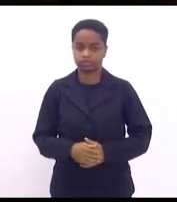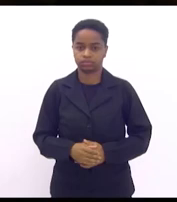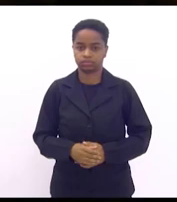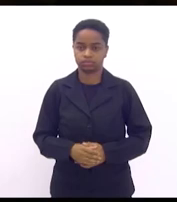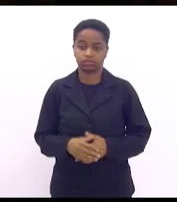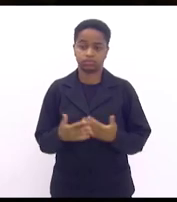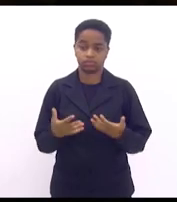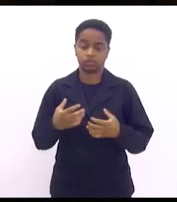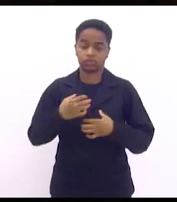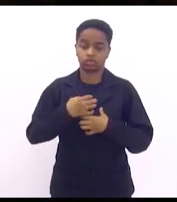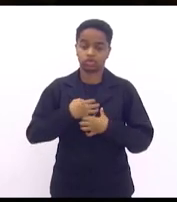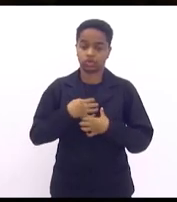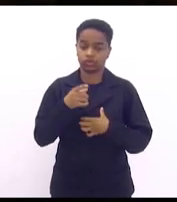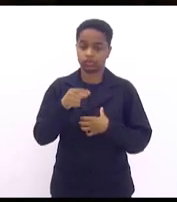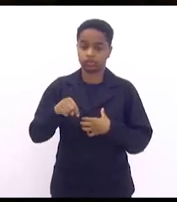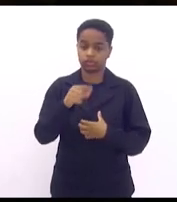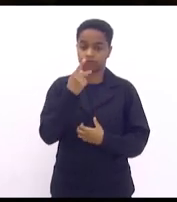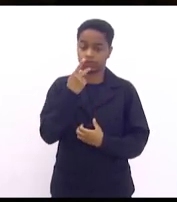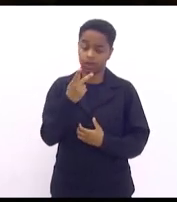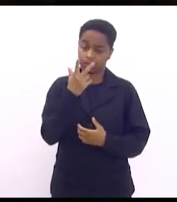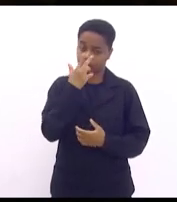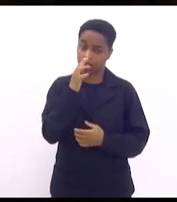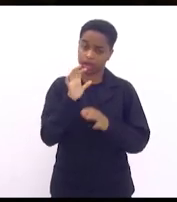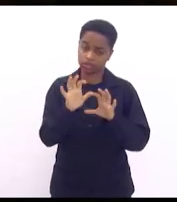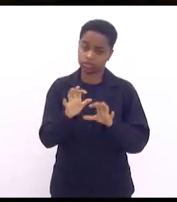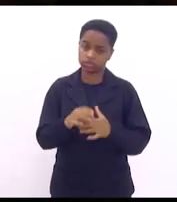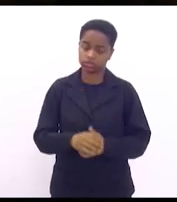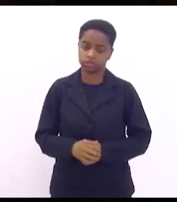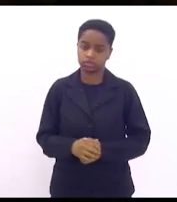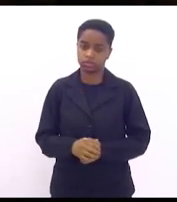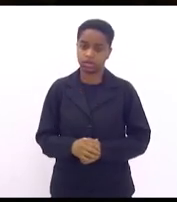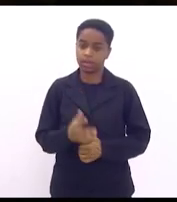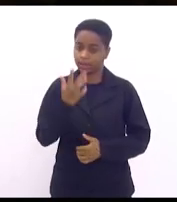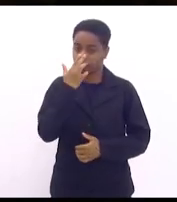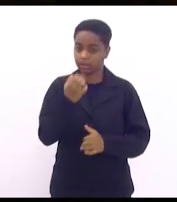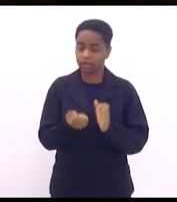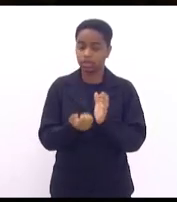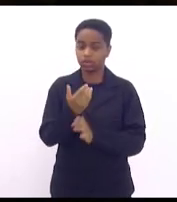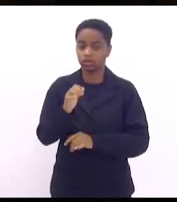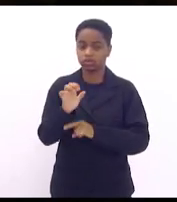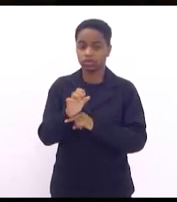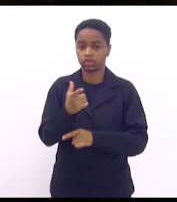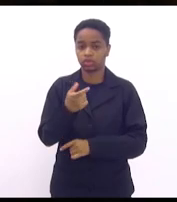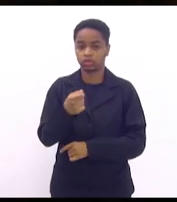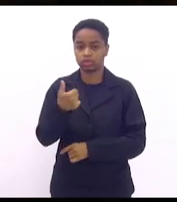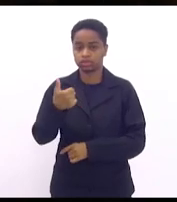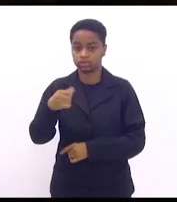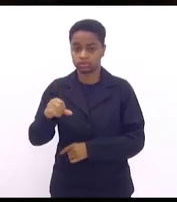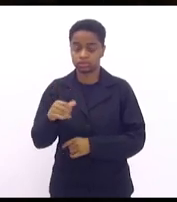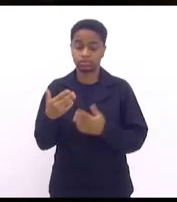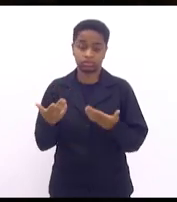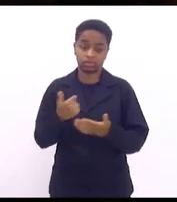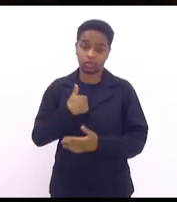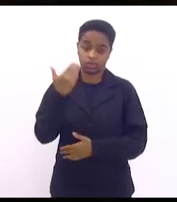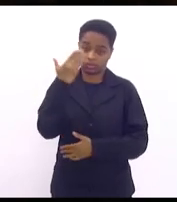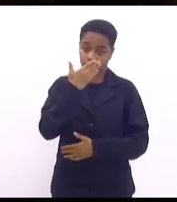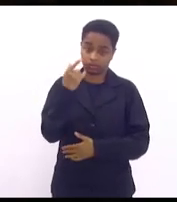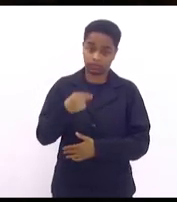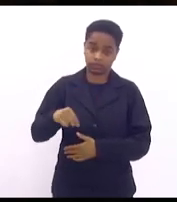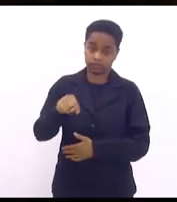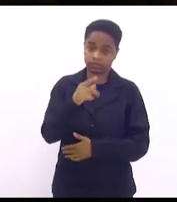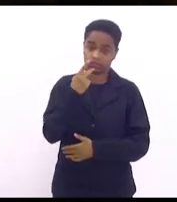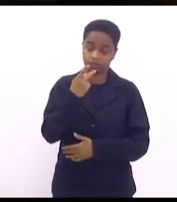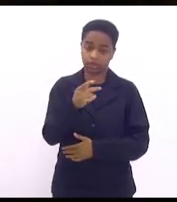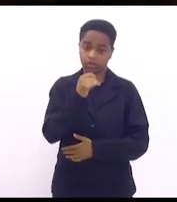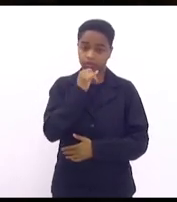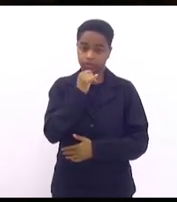como é falado aqui, parece que é isso, parece que o Estado foi fundado em 2019. Eu não vejo ninguém falando aqui,